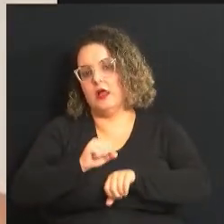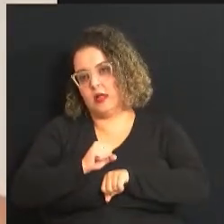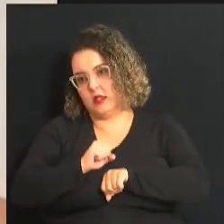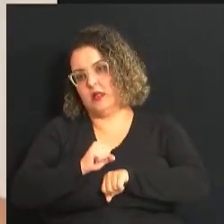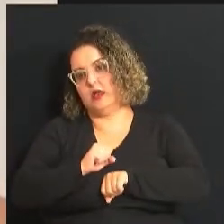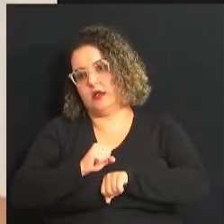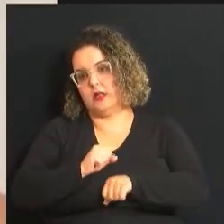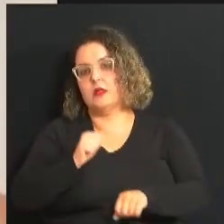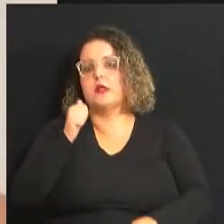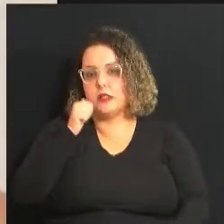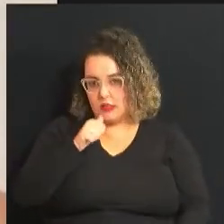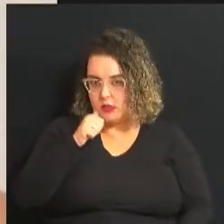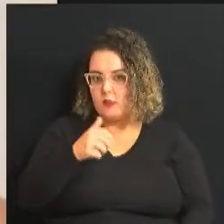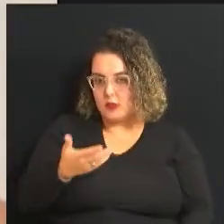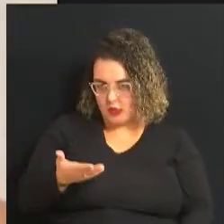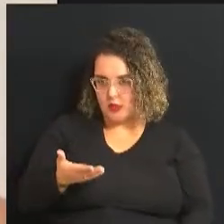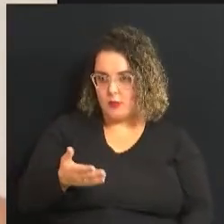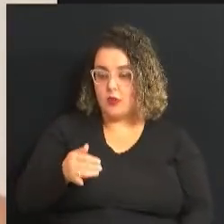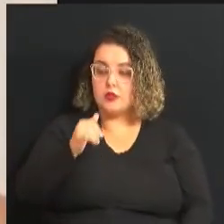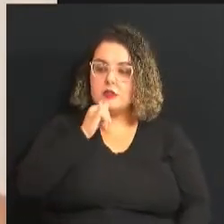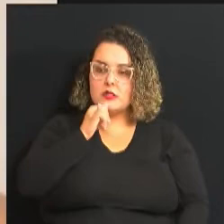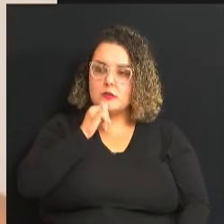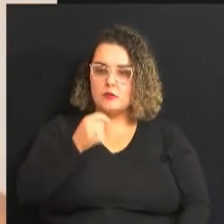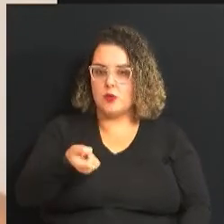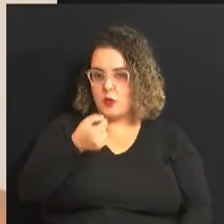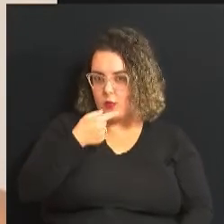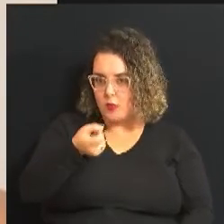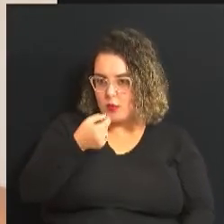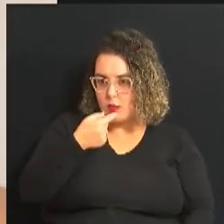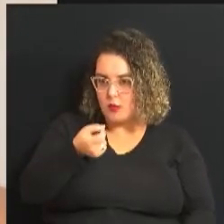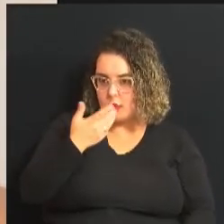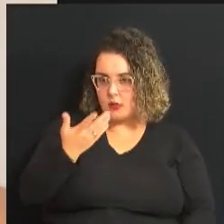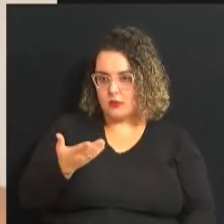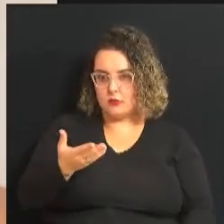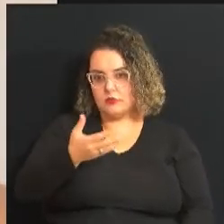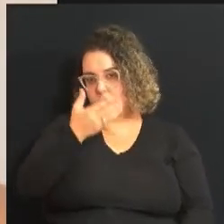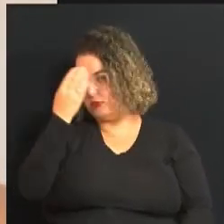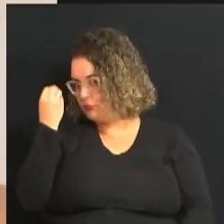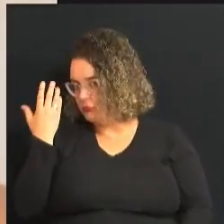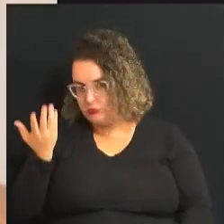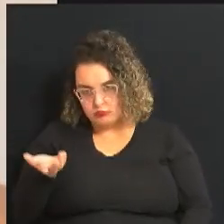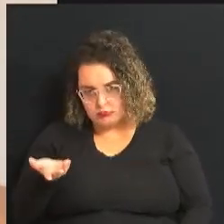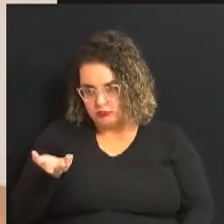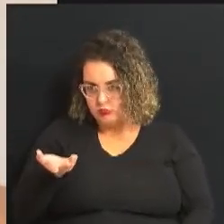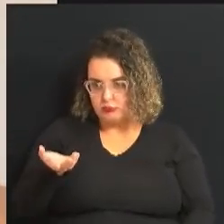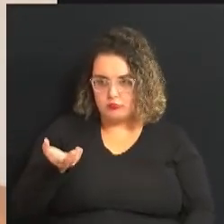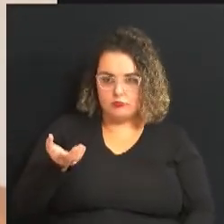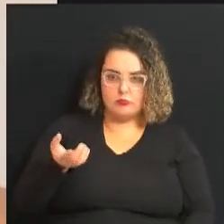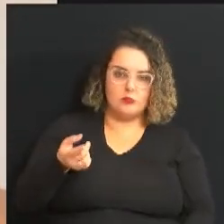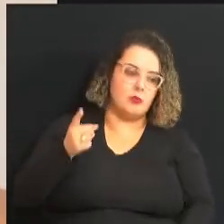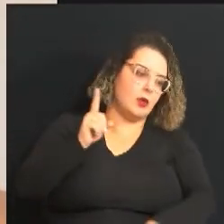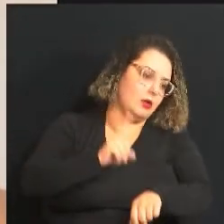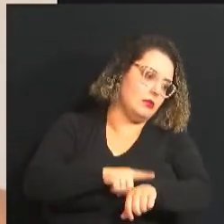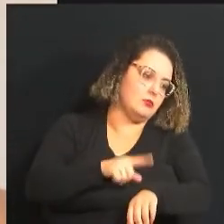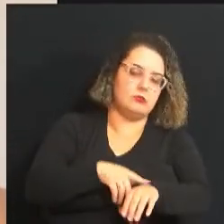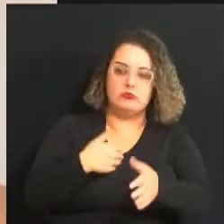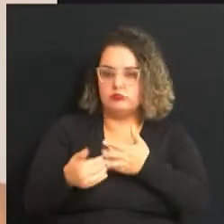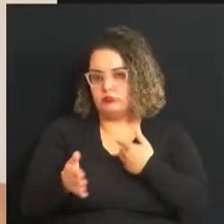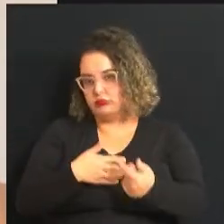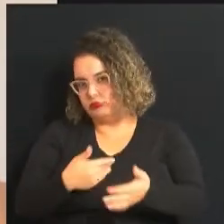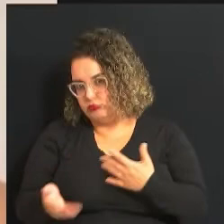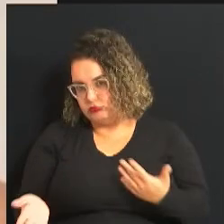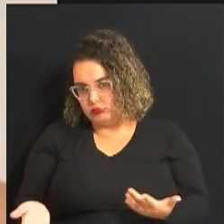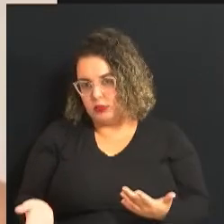dessa mulher, né? Por exemplo, o comprimido, se esquece, se toma cada dia num horário, se está tomando alguma